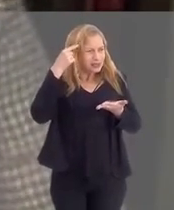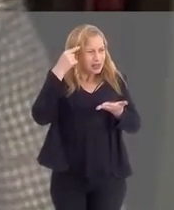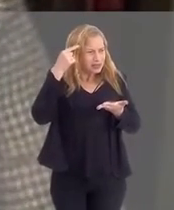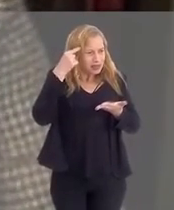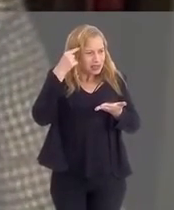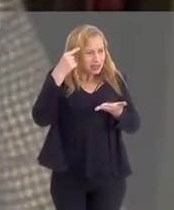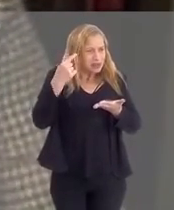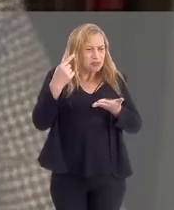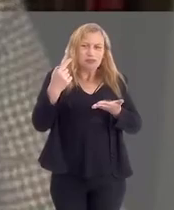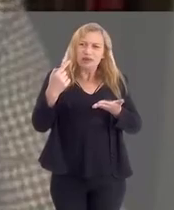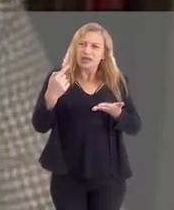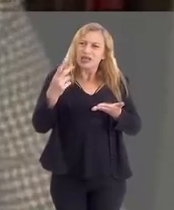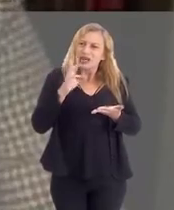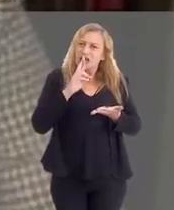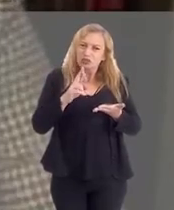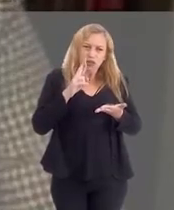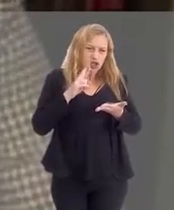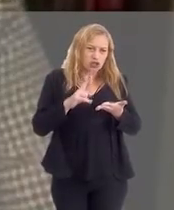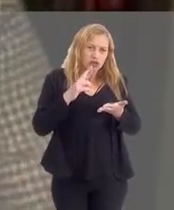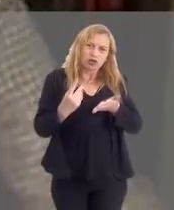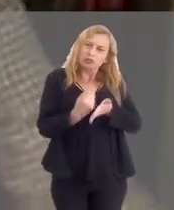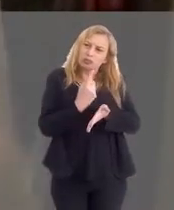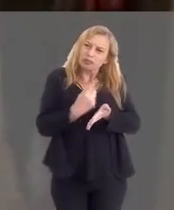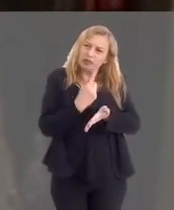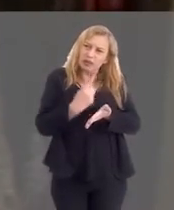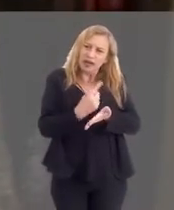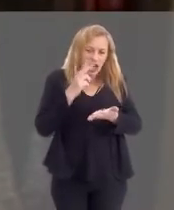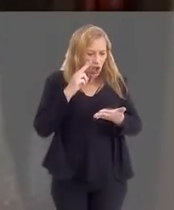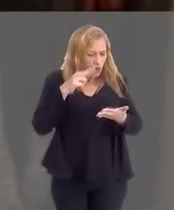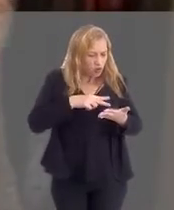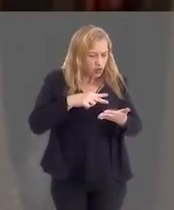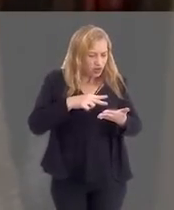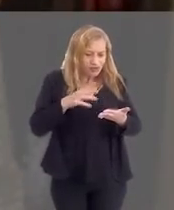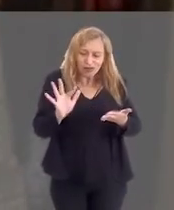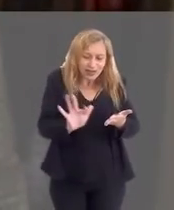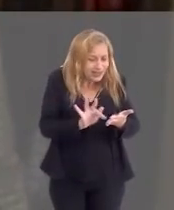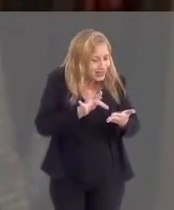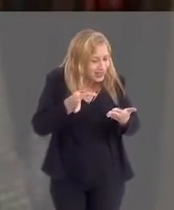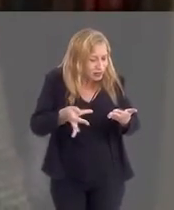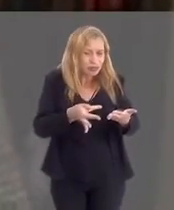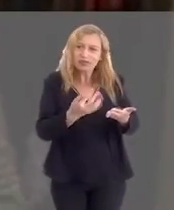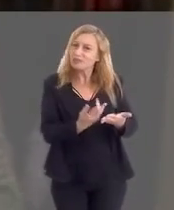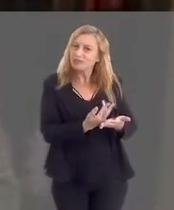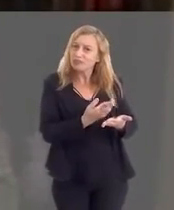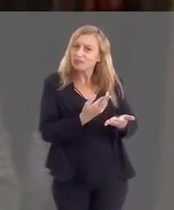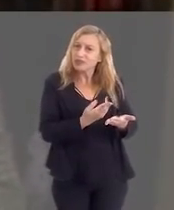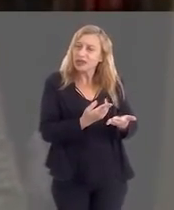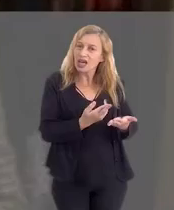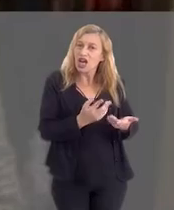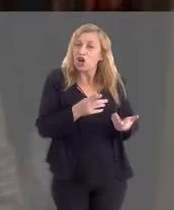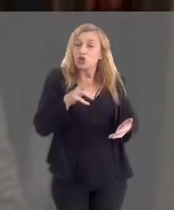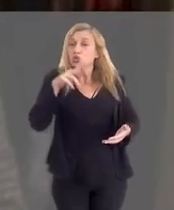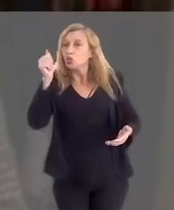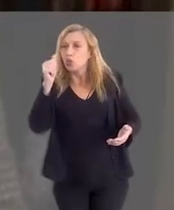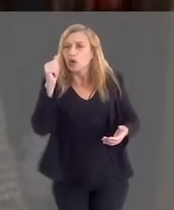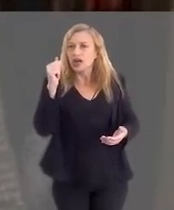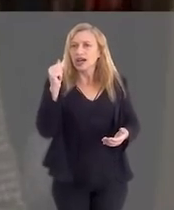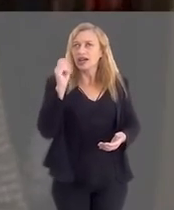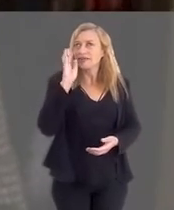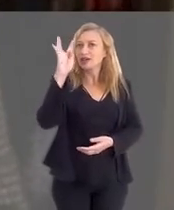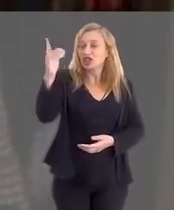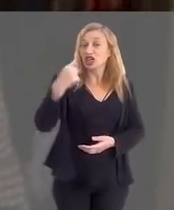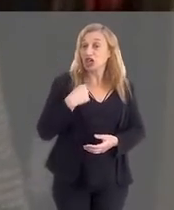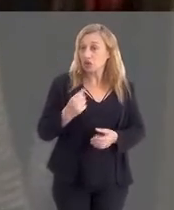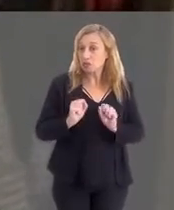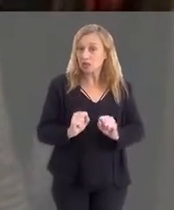antenei para aquelas questões mais políticas, quanto eu vi um material que era muito simples de ser feito, porque até ali eu nunca ia imaginar